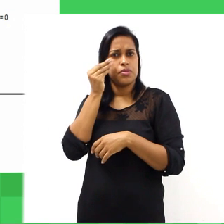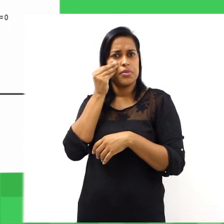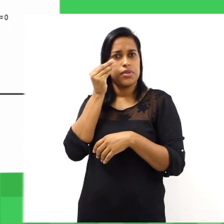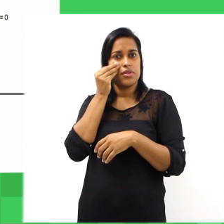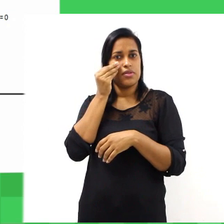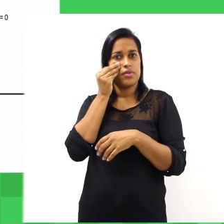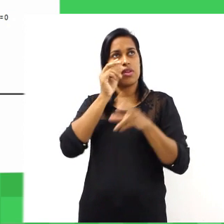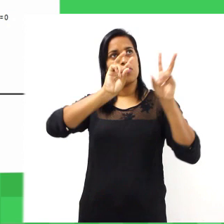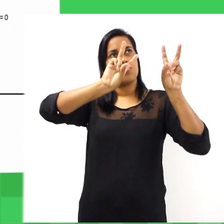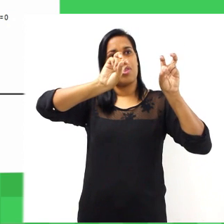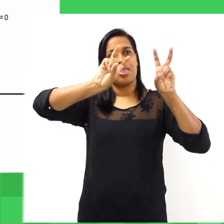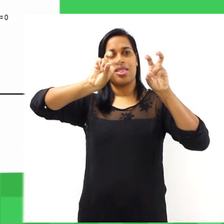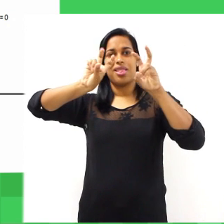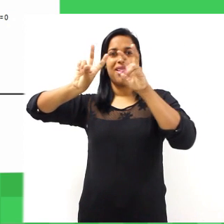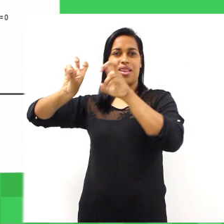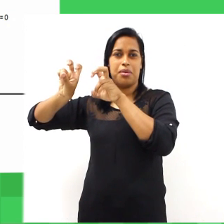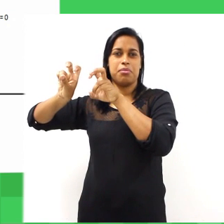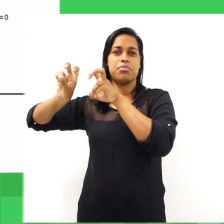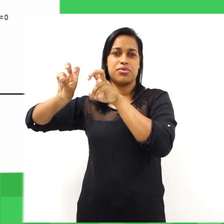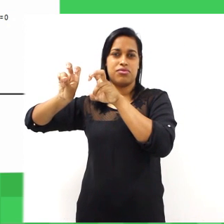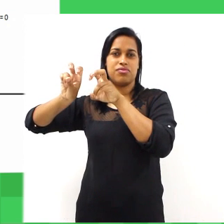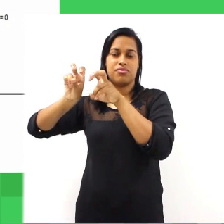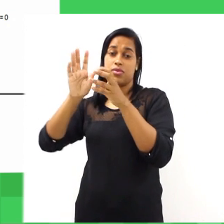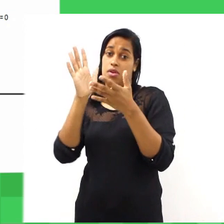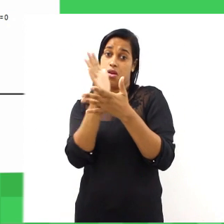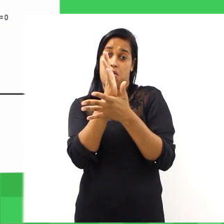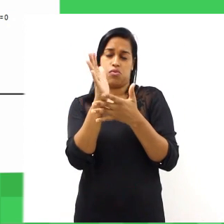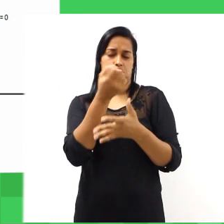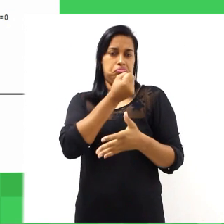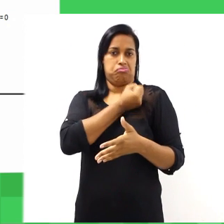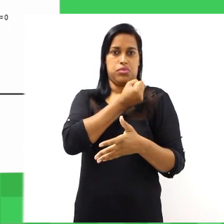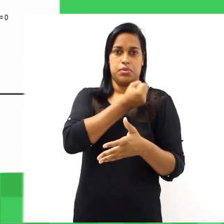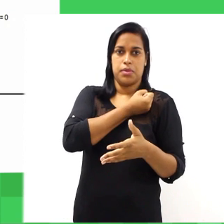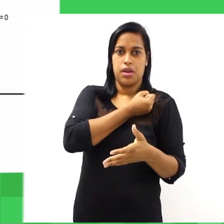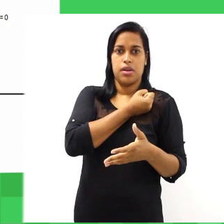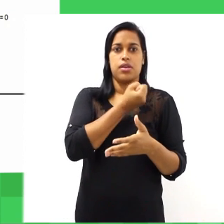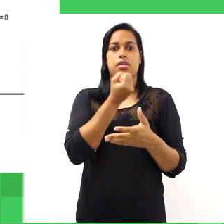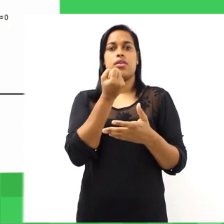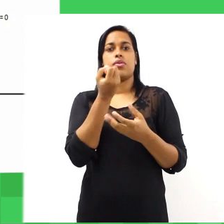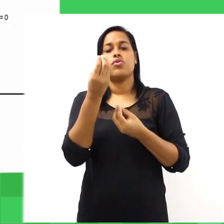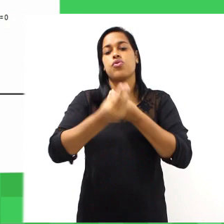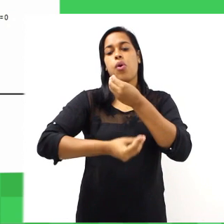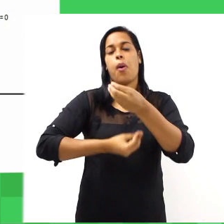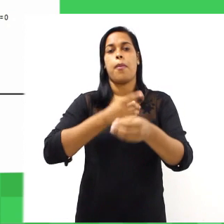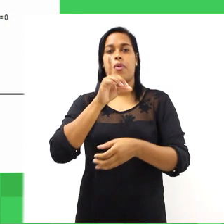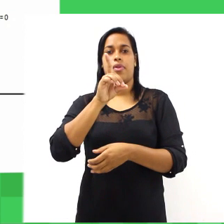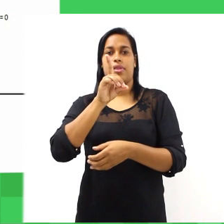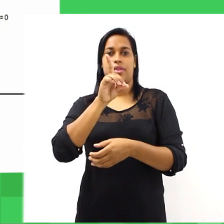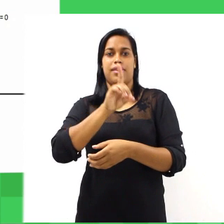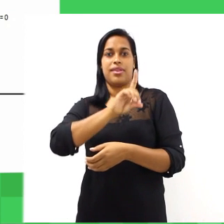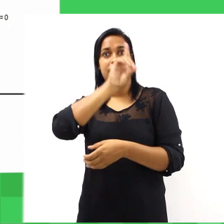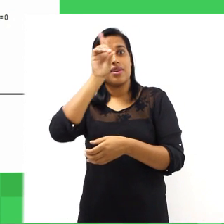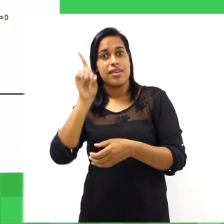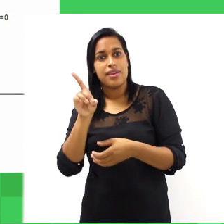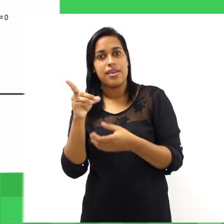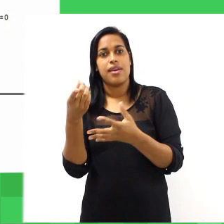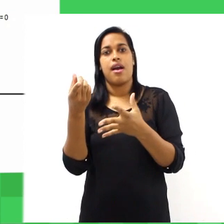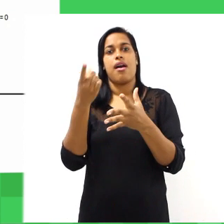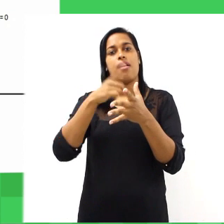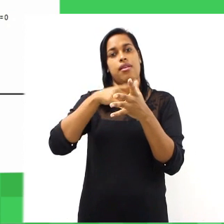com tipos. Esses tipos podem ser numérico, com um tipo de data, um tipo